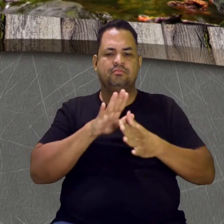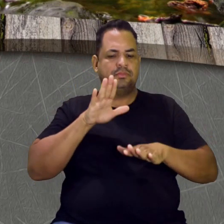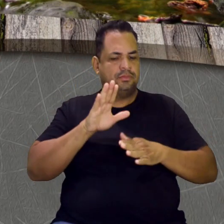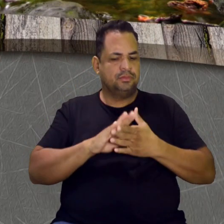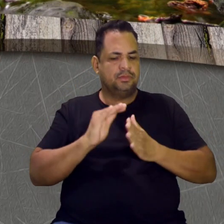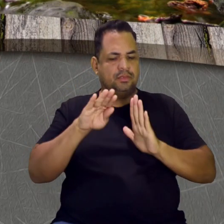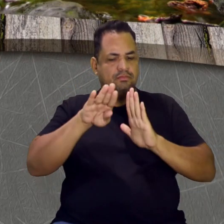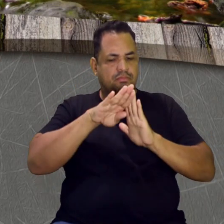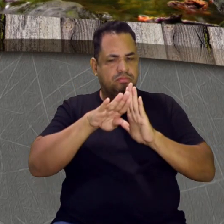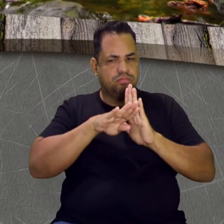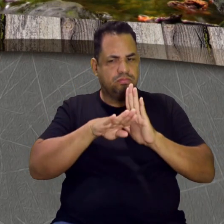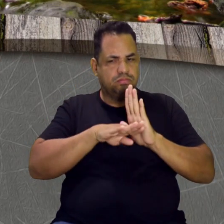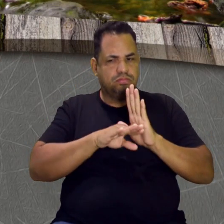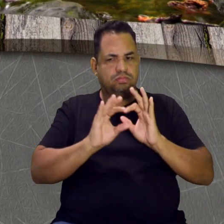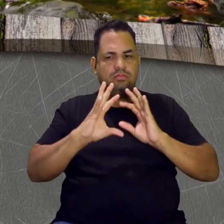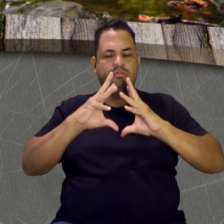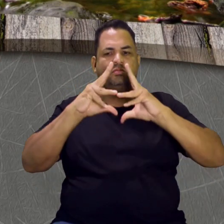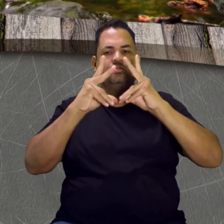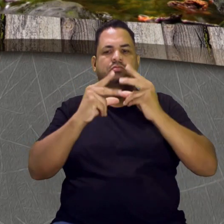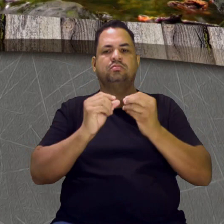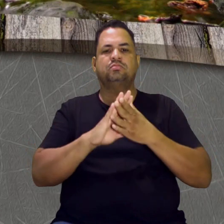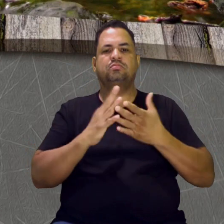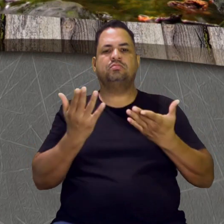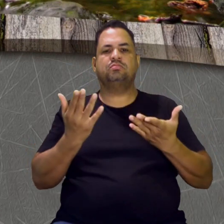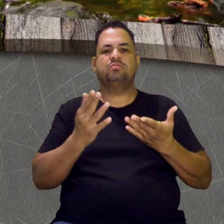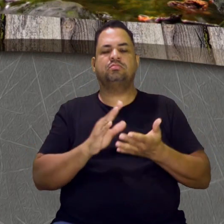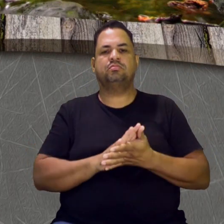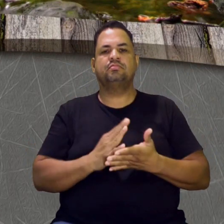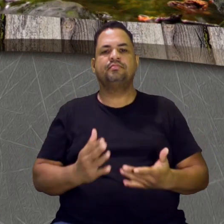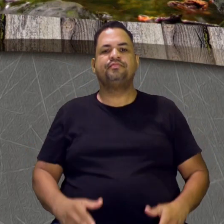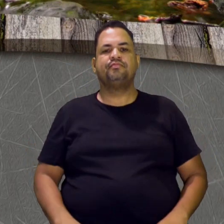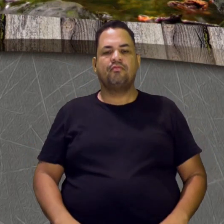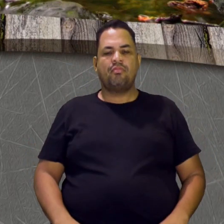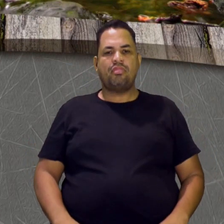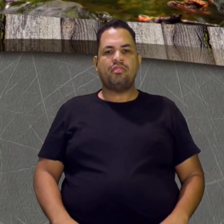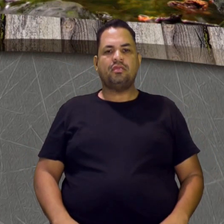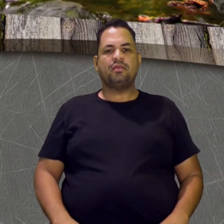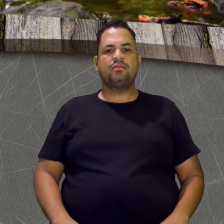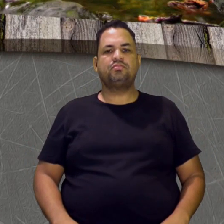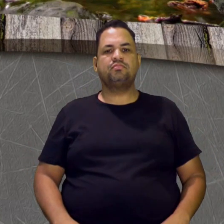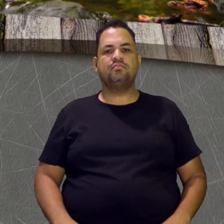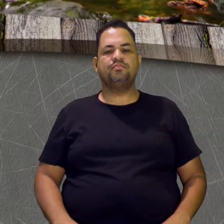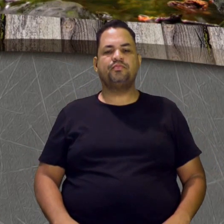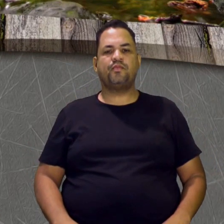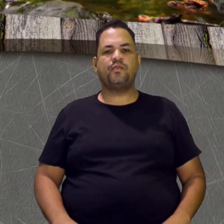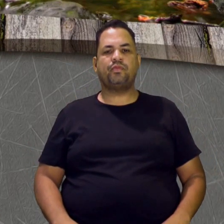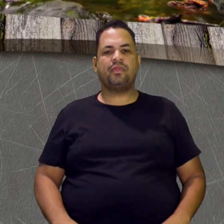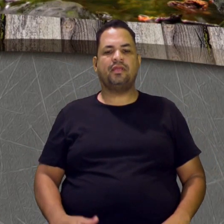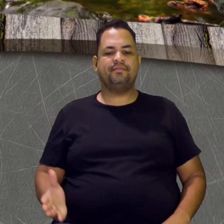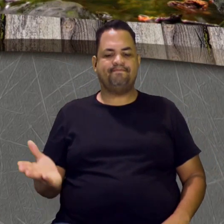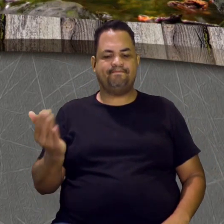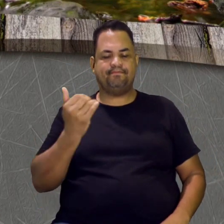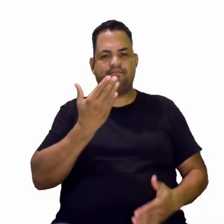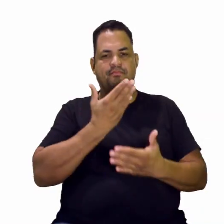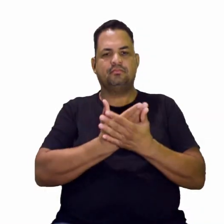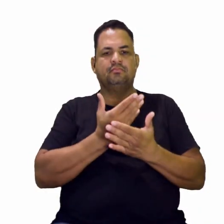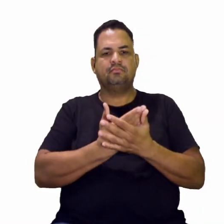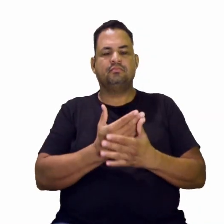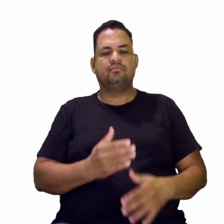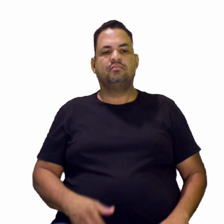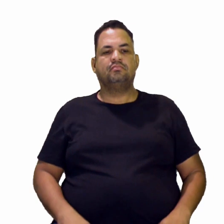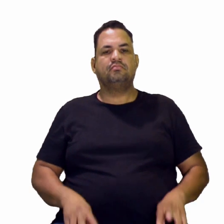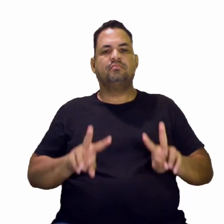passo do início, dificilmente você não vai entender a parte mais complexa. Tá bom? Vamos lá para a nossa aula de hoje. Vamos